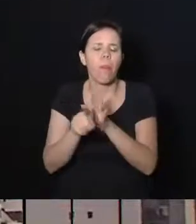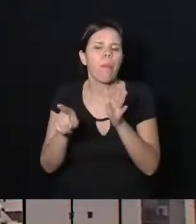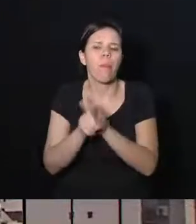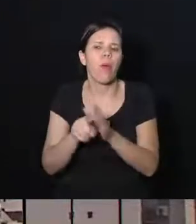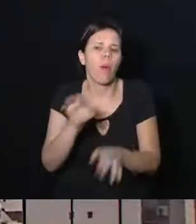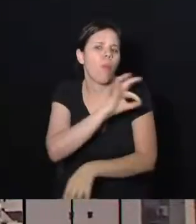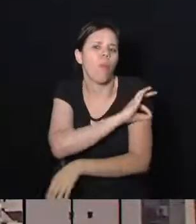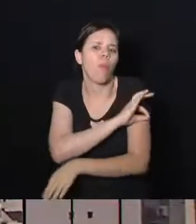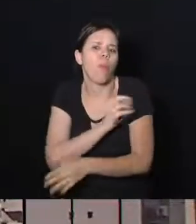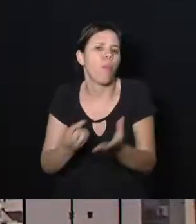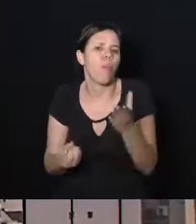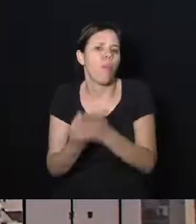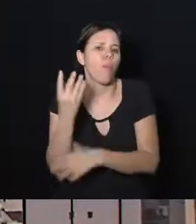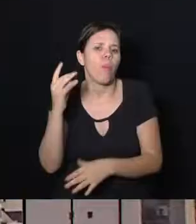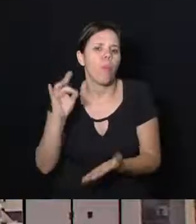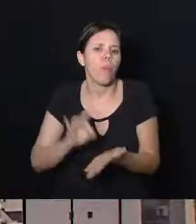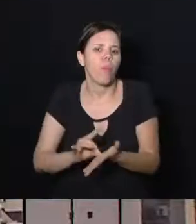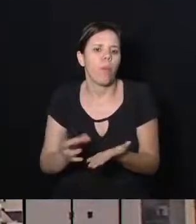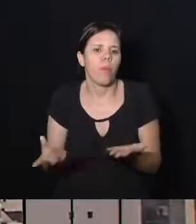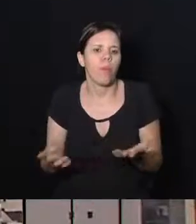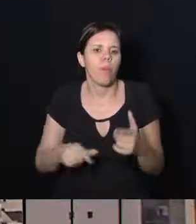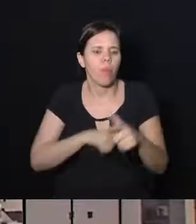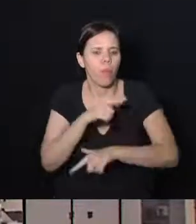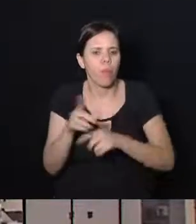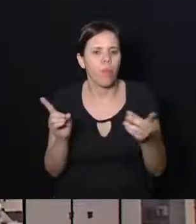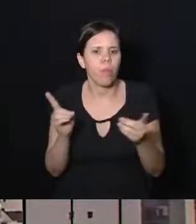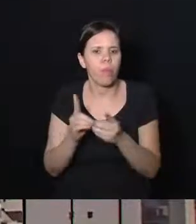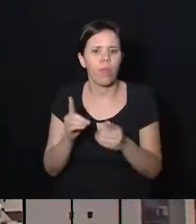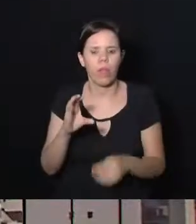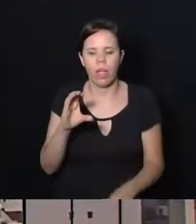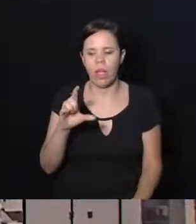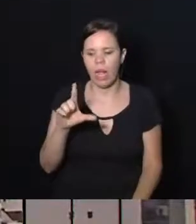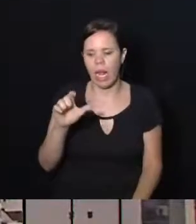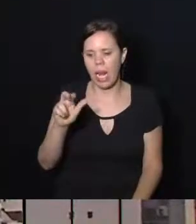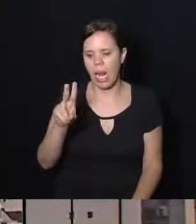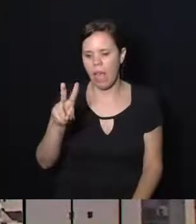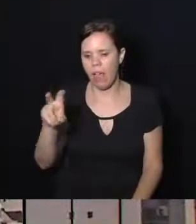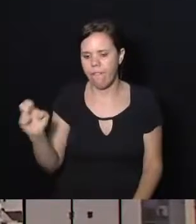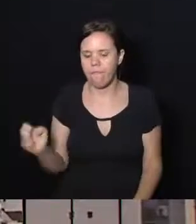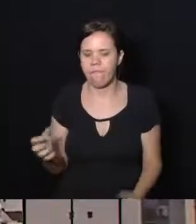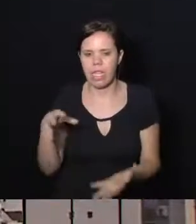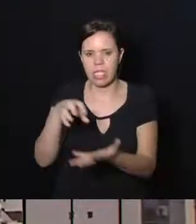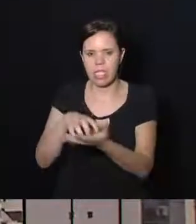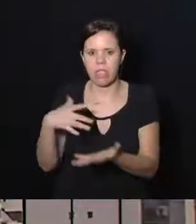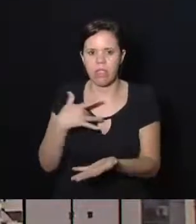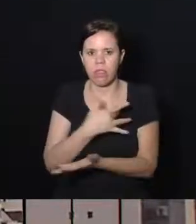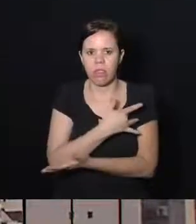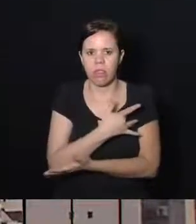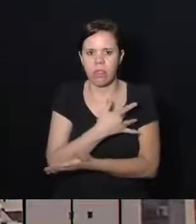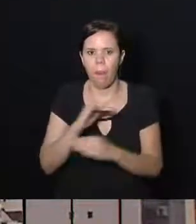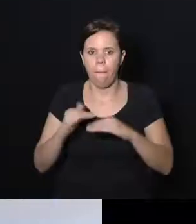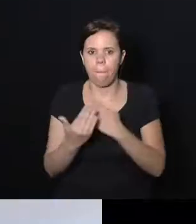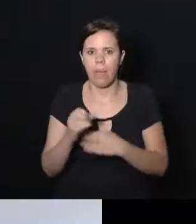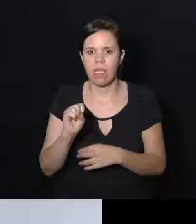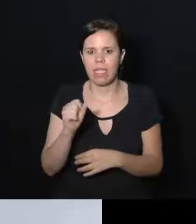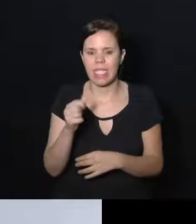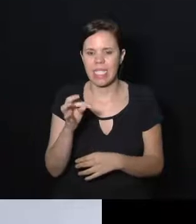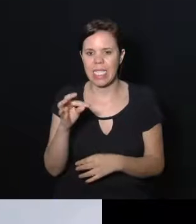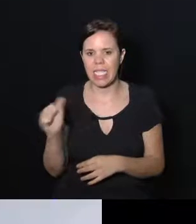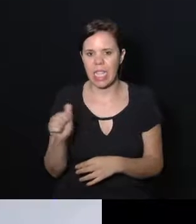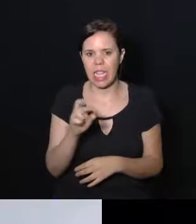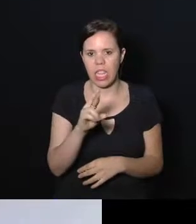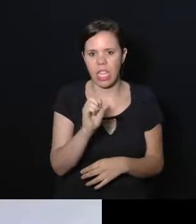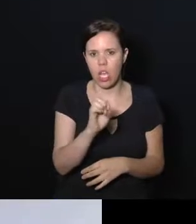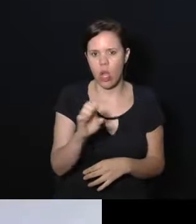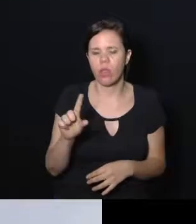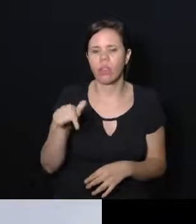a realização do serviço de autoclave no centro de saúde do bairro Jardim Santa Rosa. A